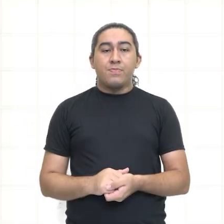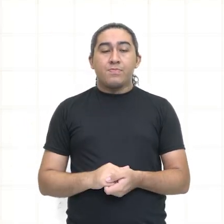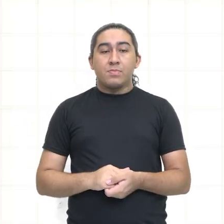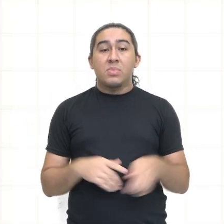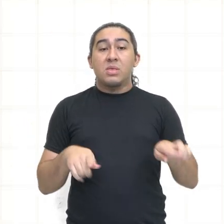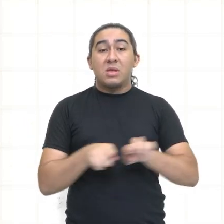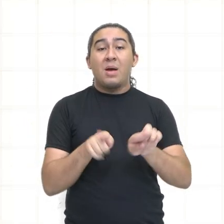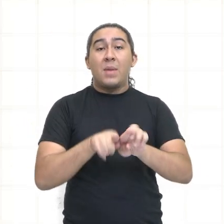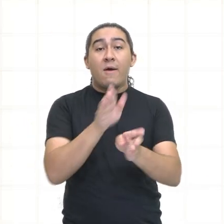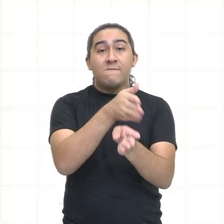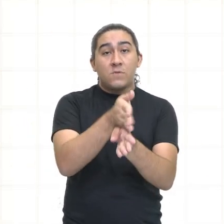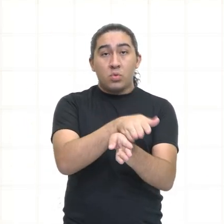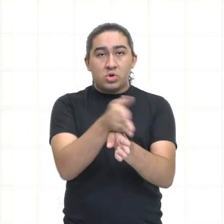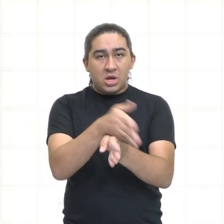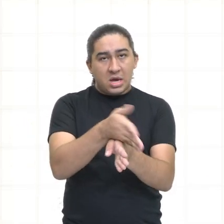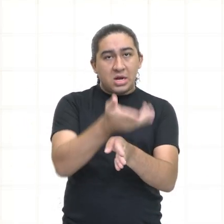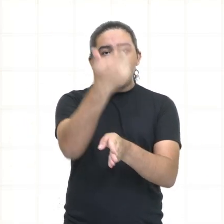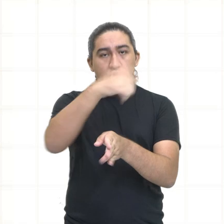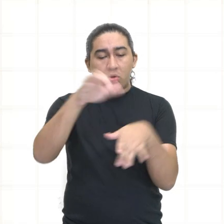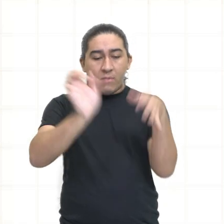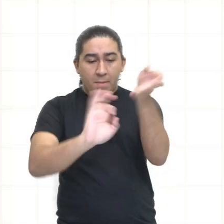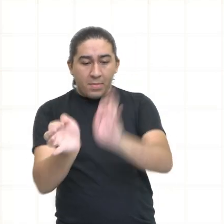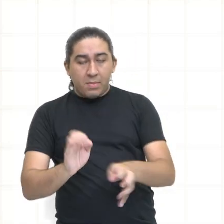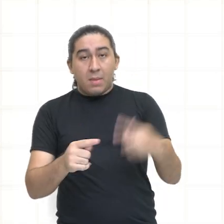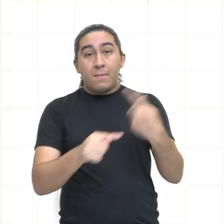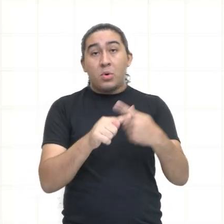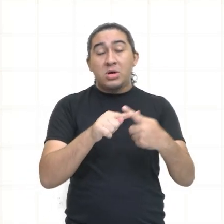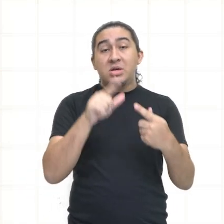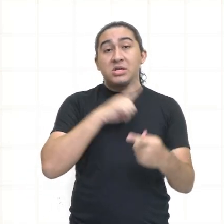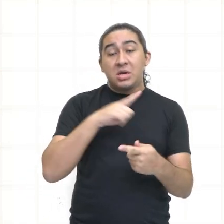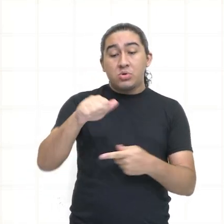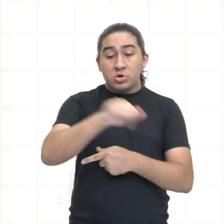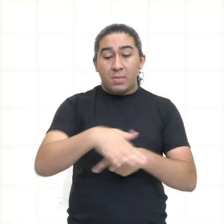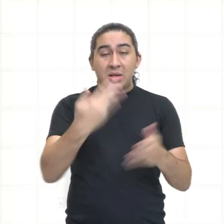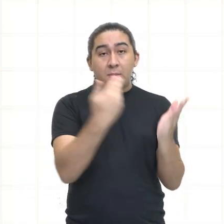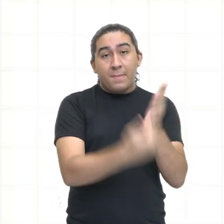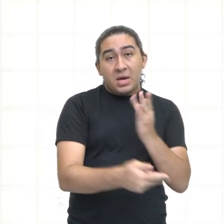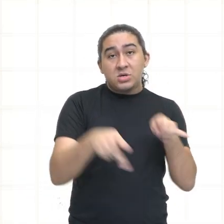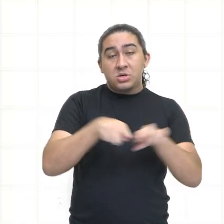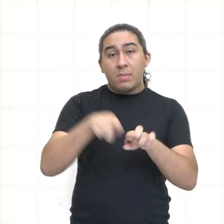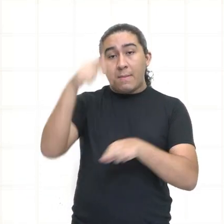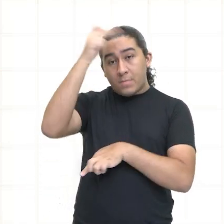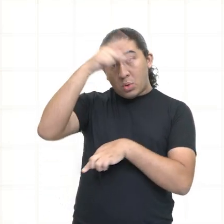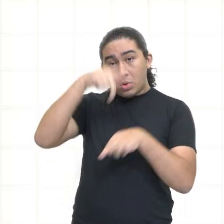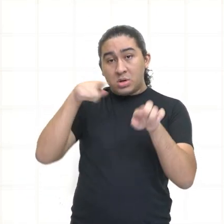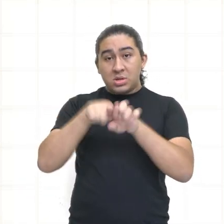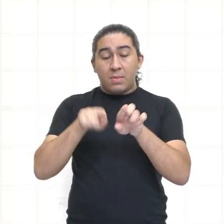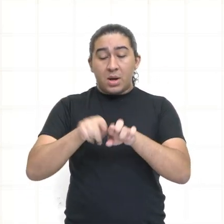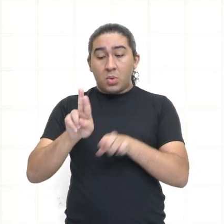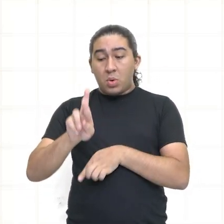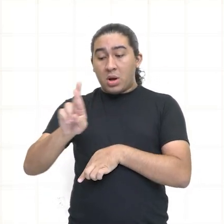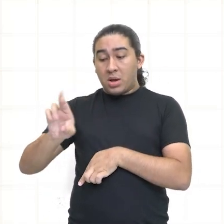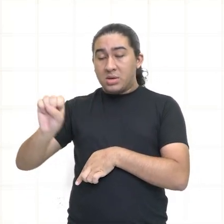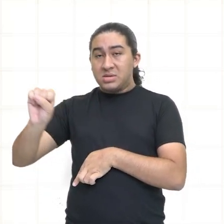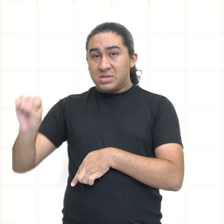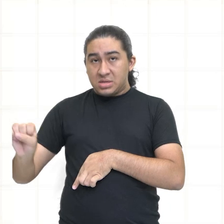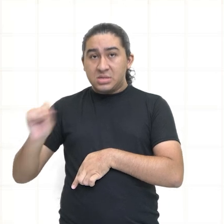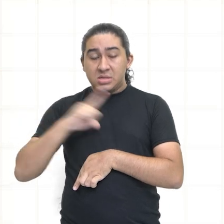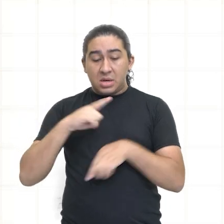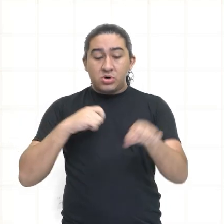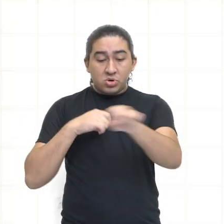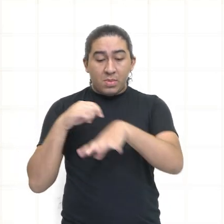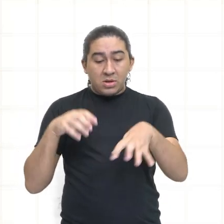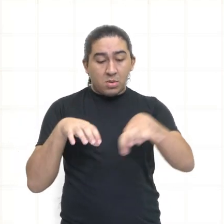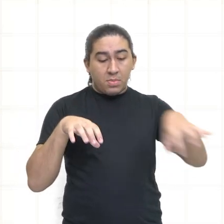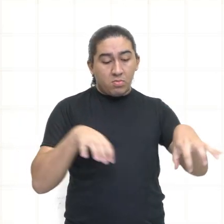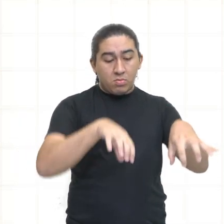Redefinição de fronteiras. A Alemanha vai perder territórios para a Polônia e também para a União Soviética.